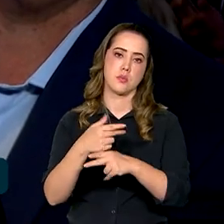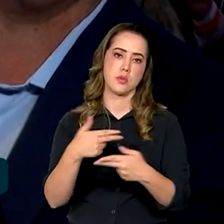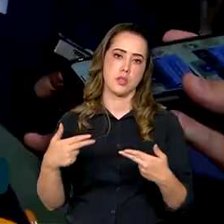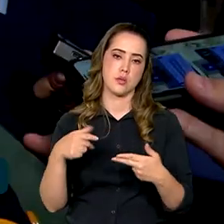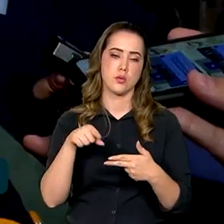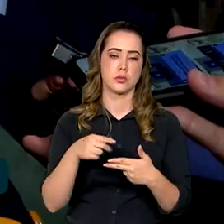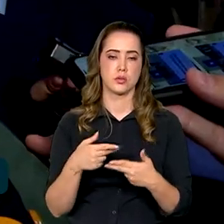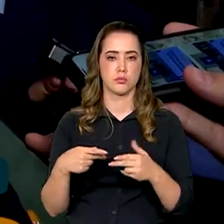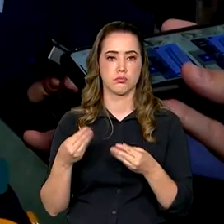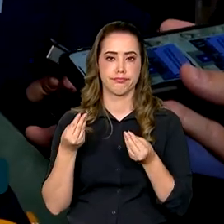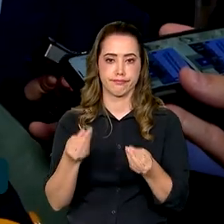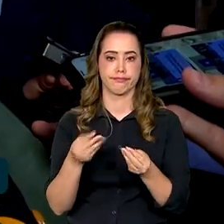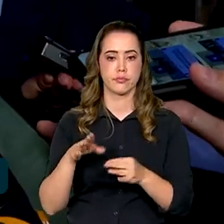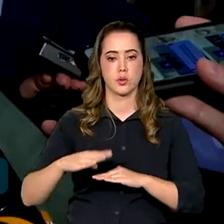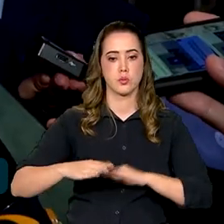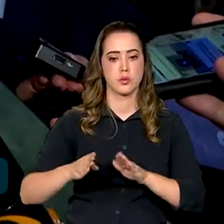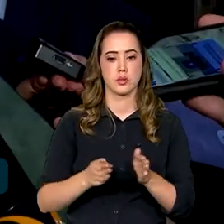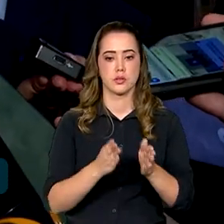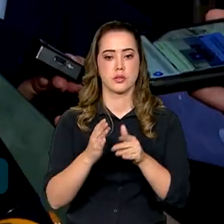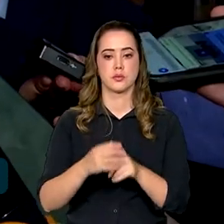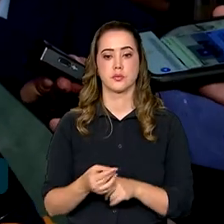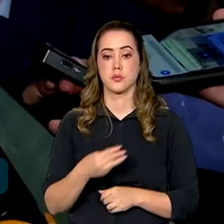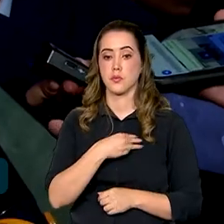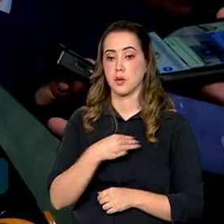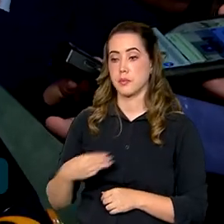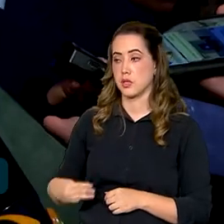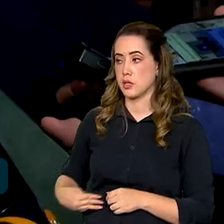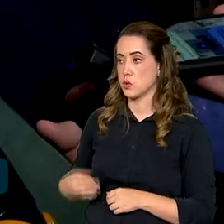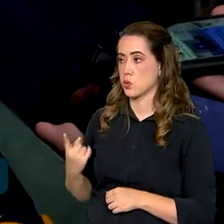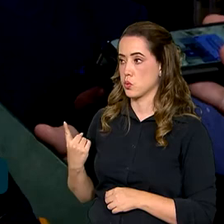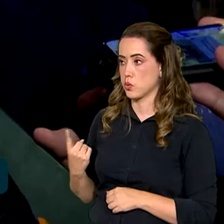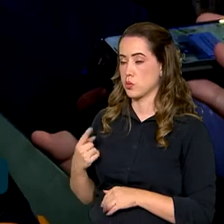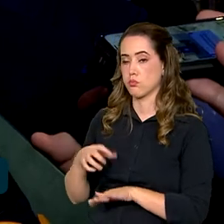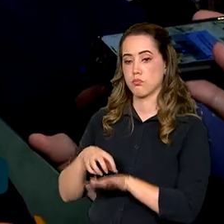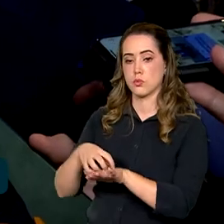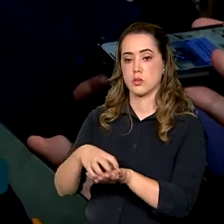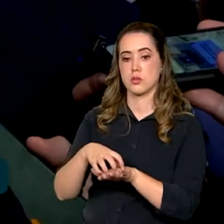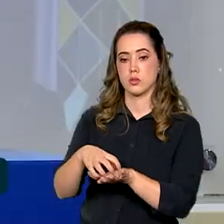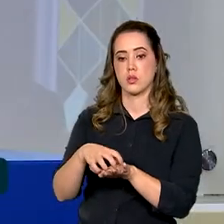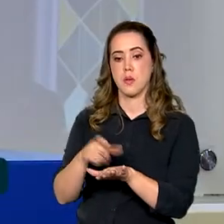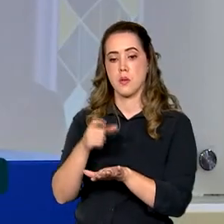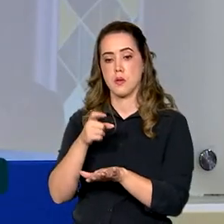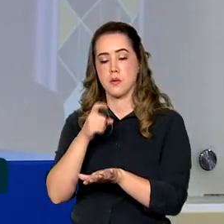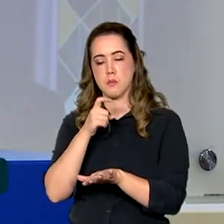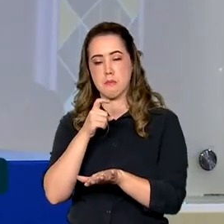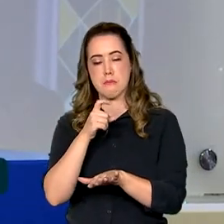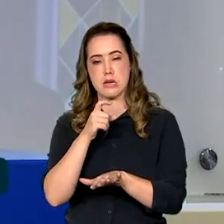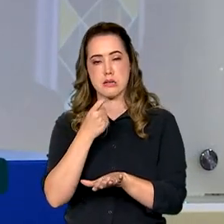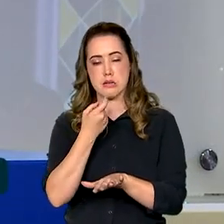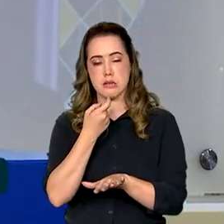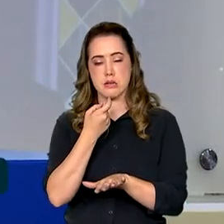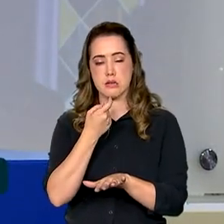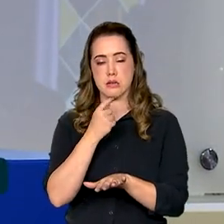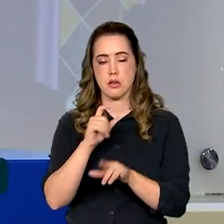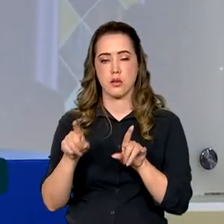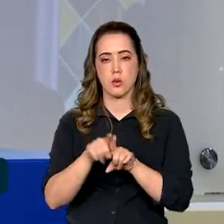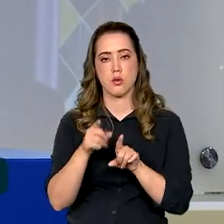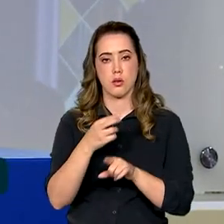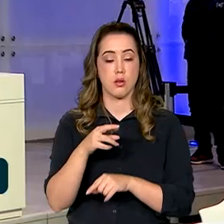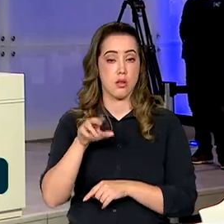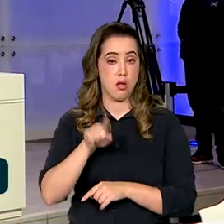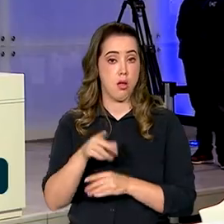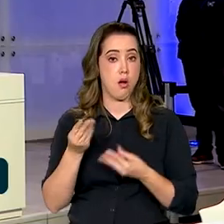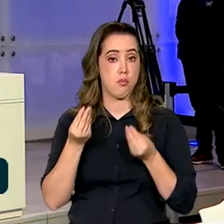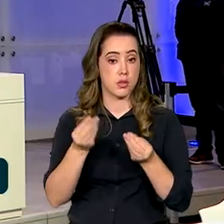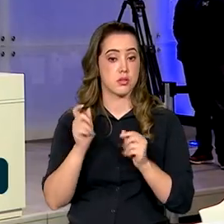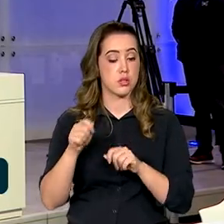essa produção. O ministro dos Transportes, Renan Filho, destacou que a iniciativa cria condições para atrair o capital privado